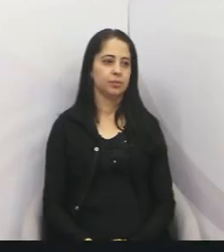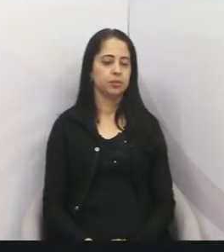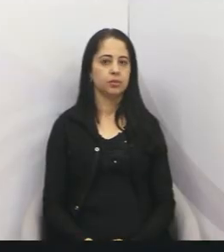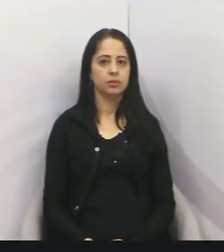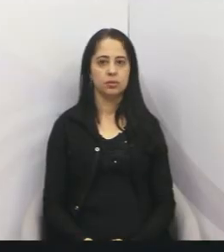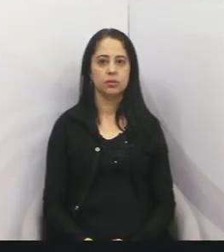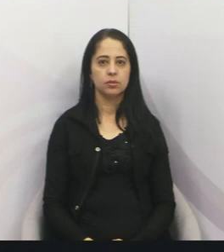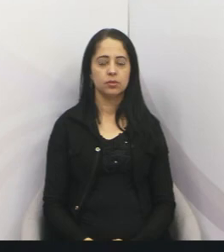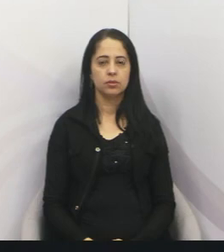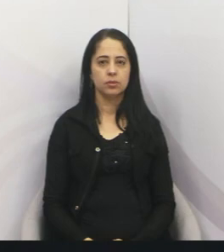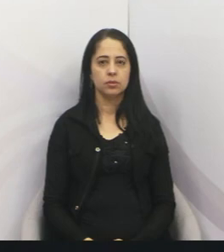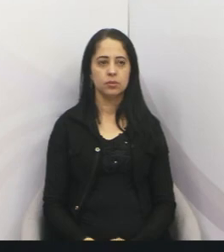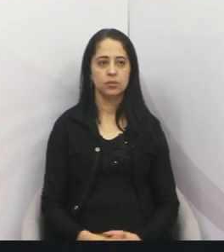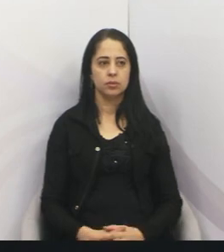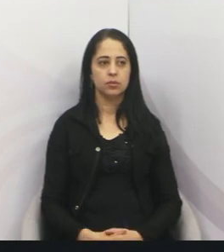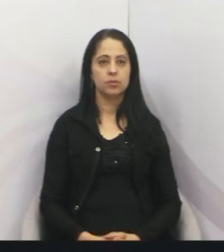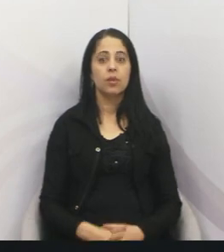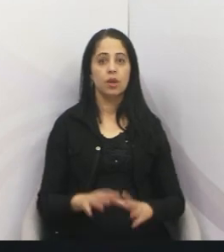Quanto?